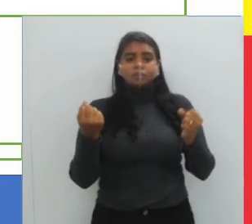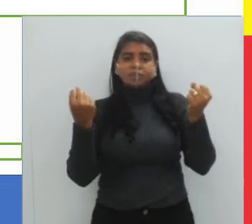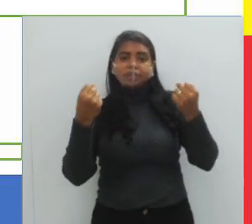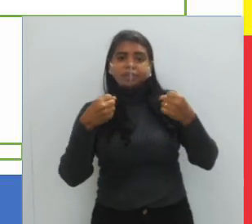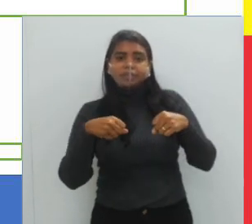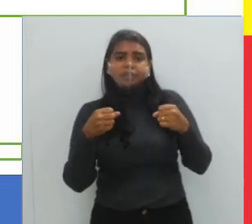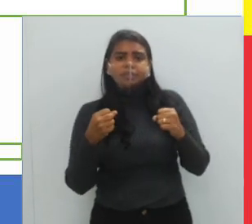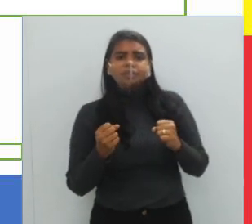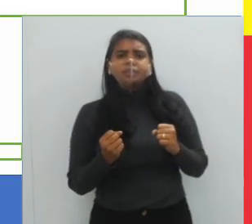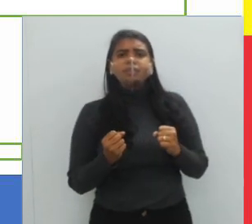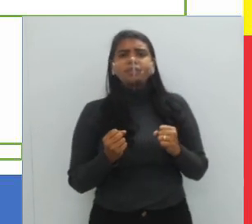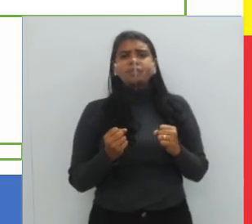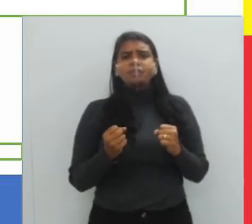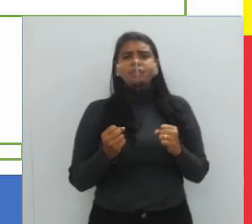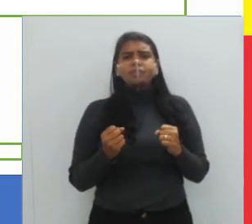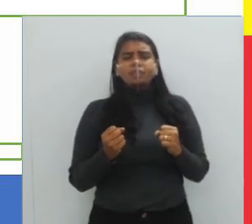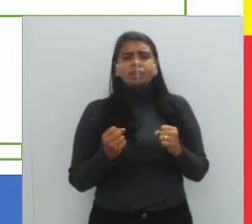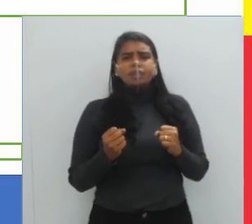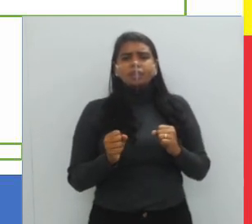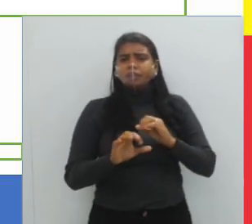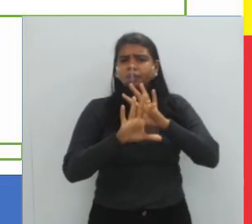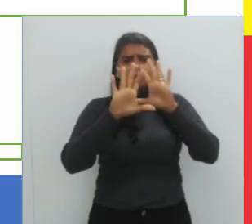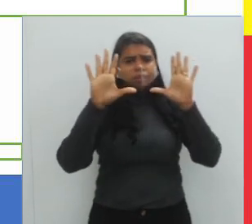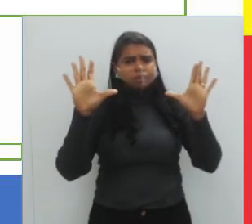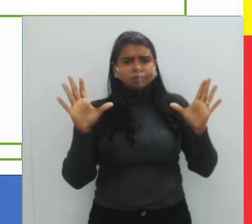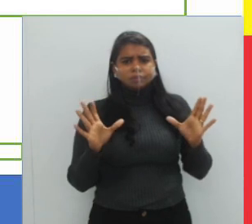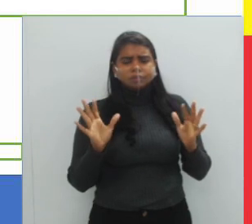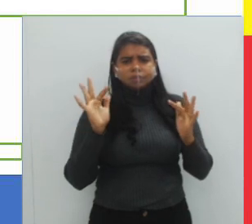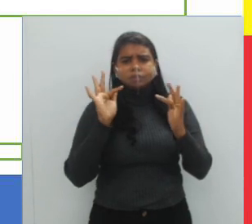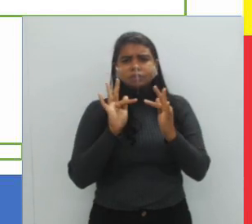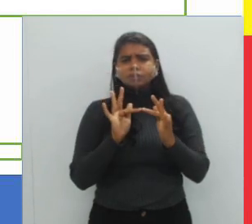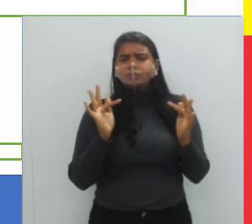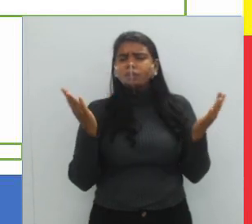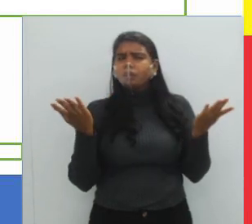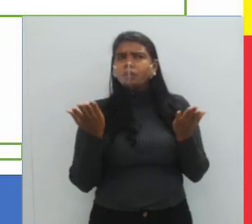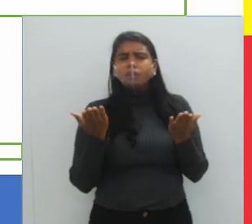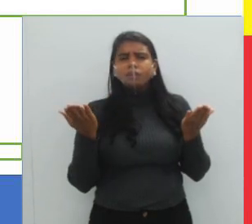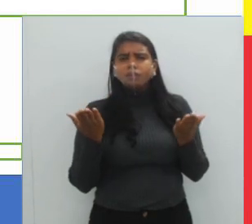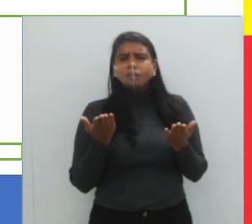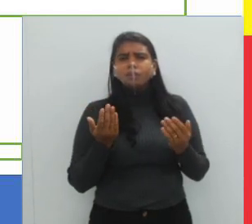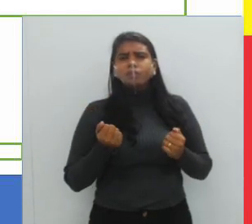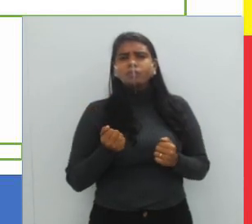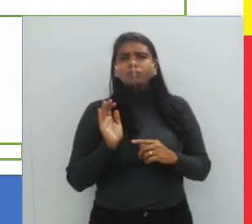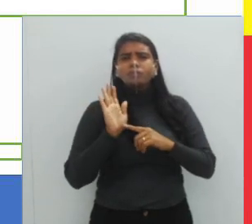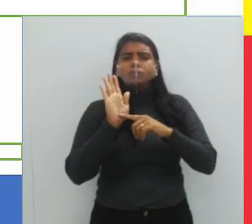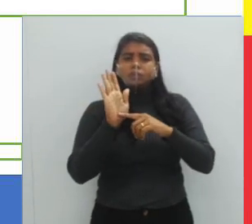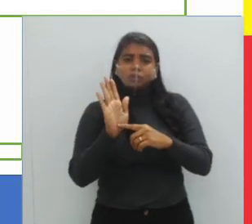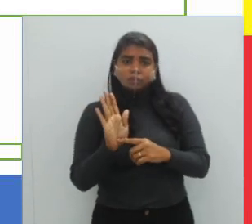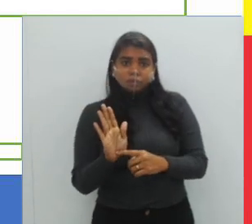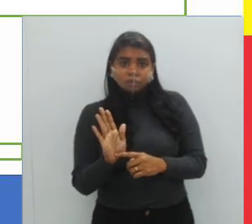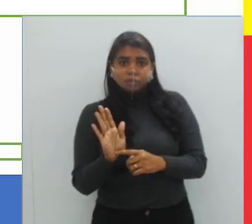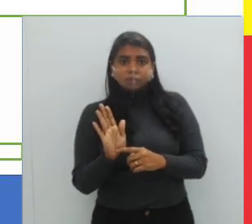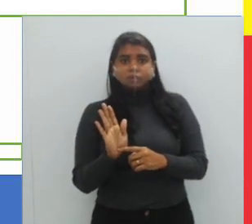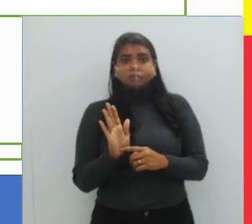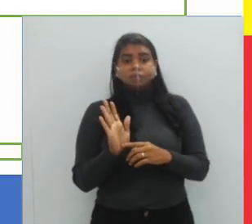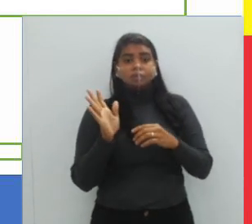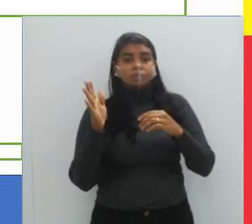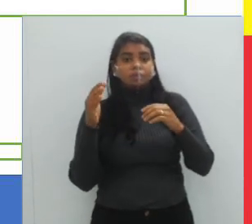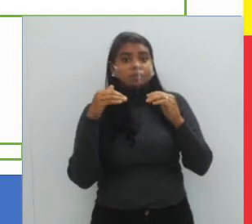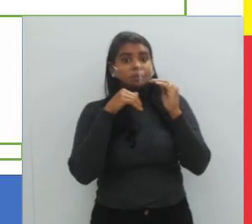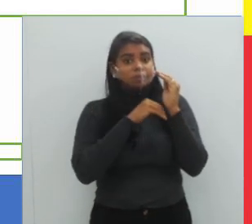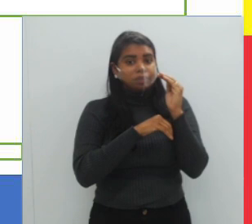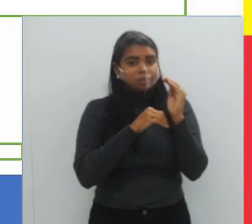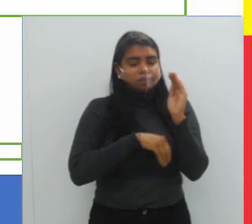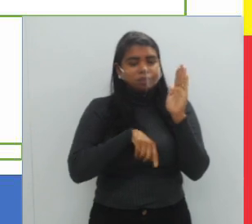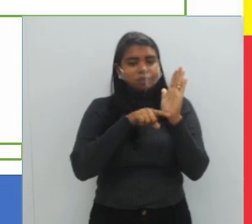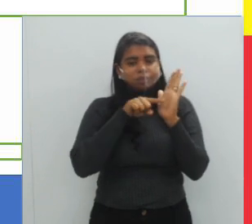uma necessidade e preenchem uma função. Qual é a função? Revelar as mais